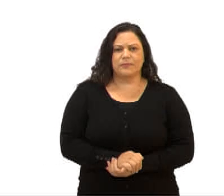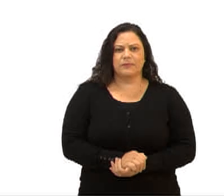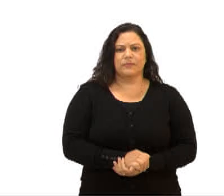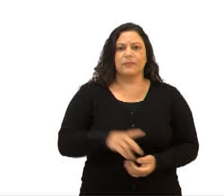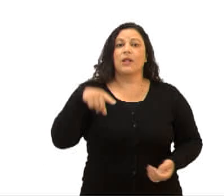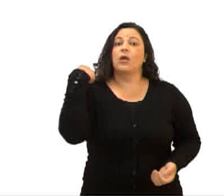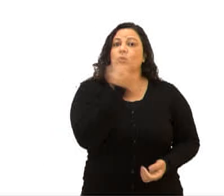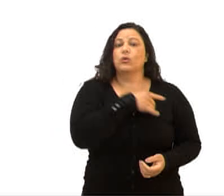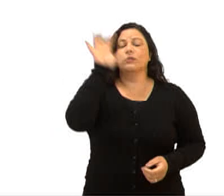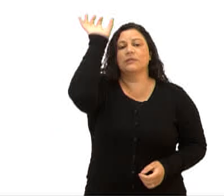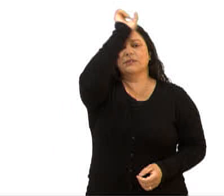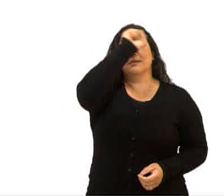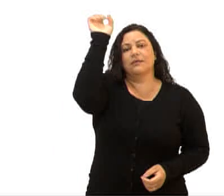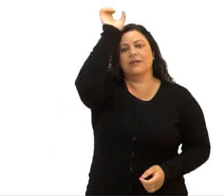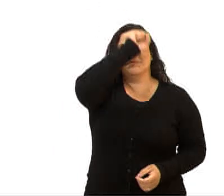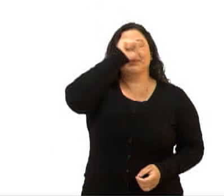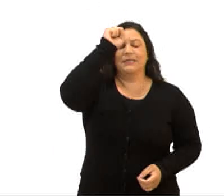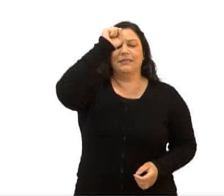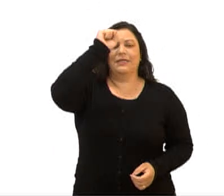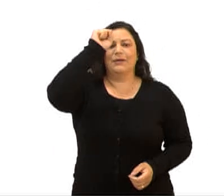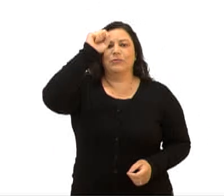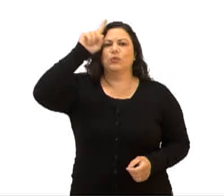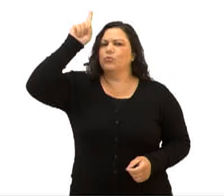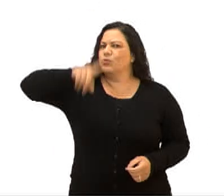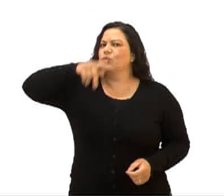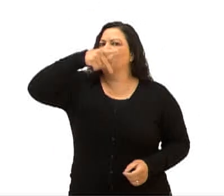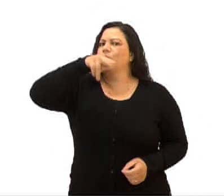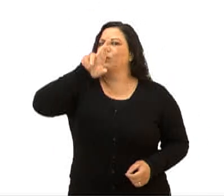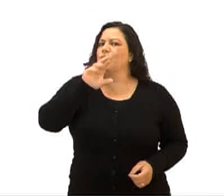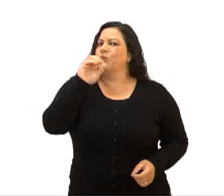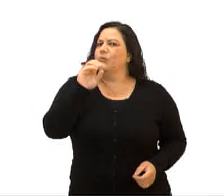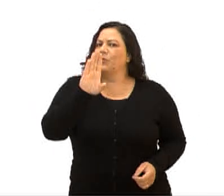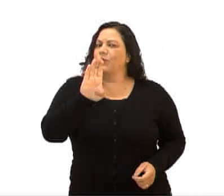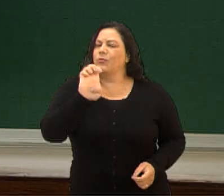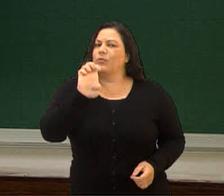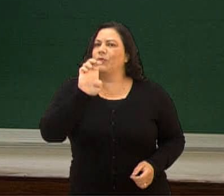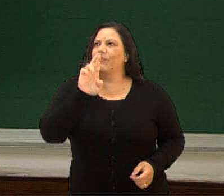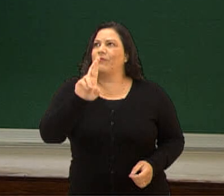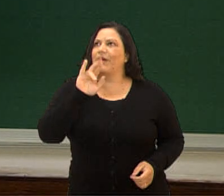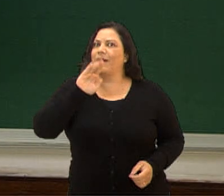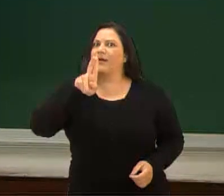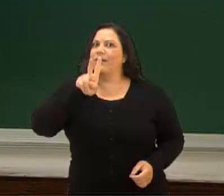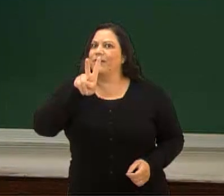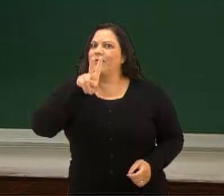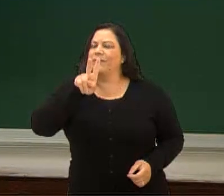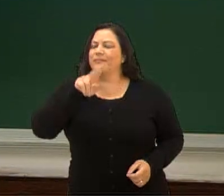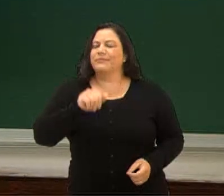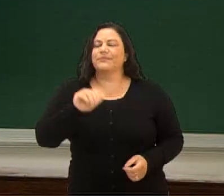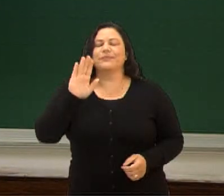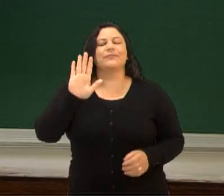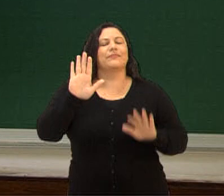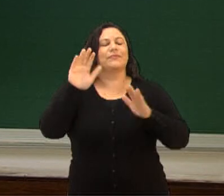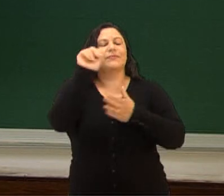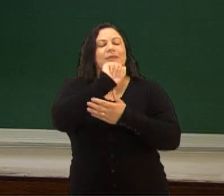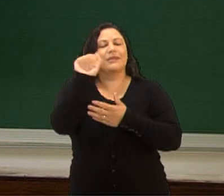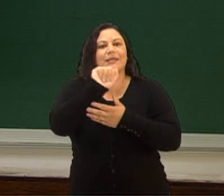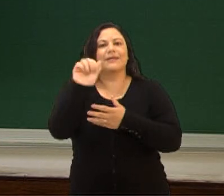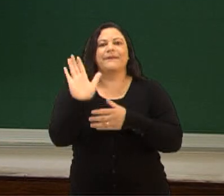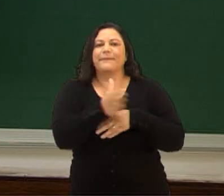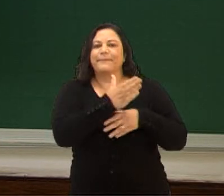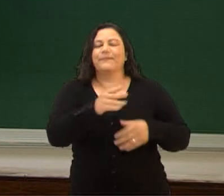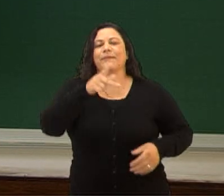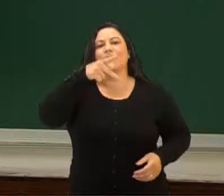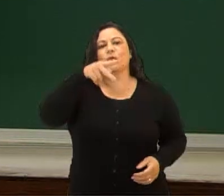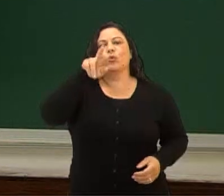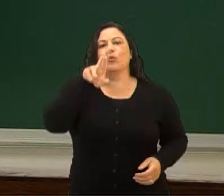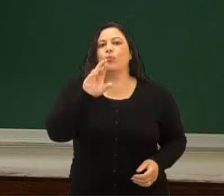Nós aprendemos sobre provérbios. Uma ação que acabou de acontecer, a gente acabou de aprender sobre provérbios. Então, eu uso aqui o present